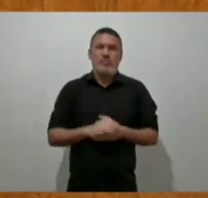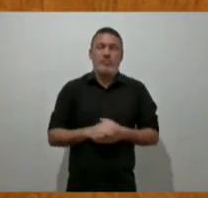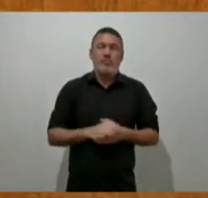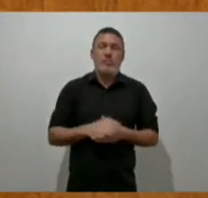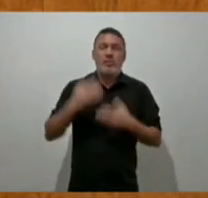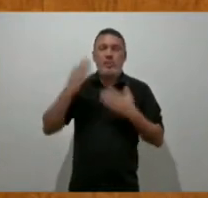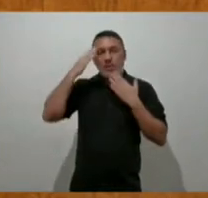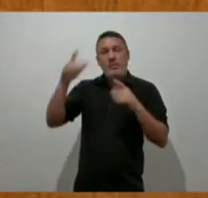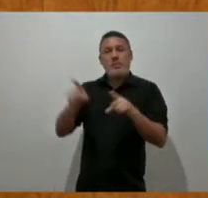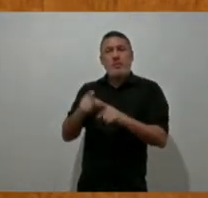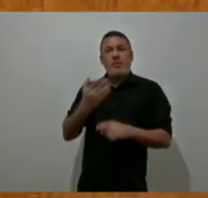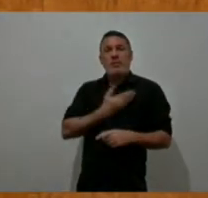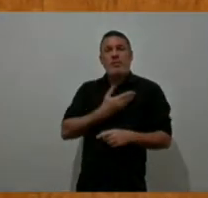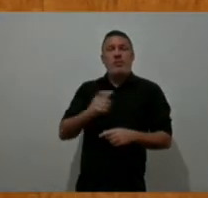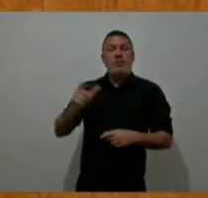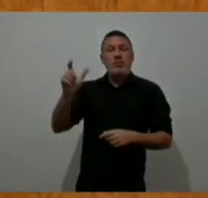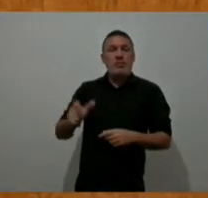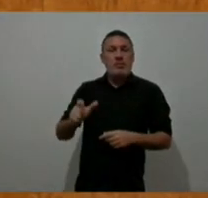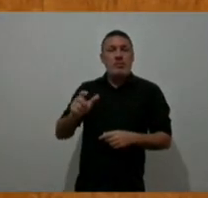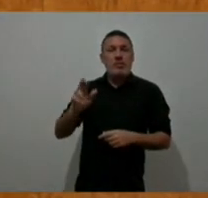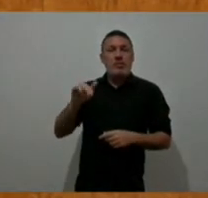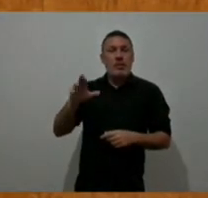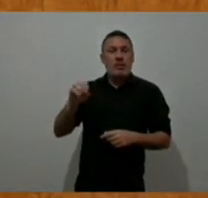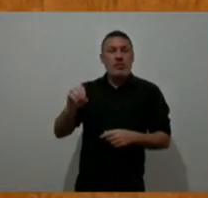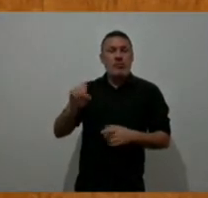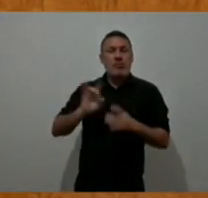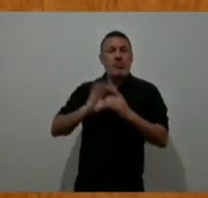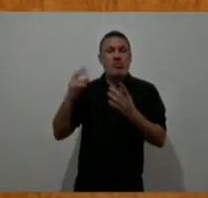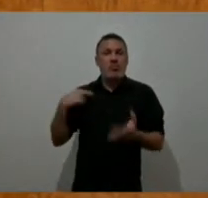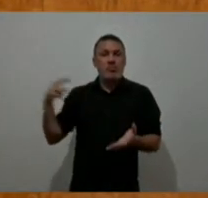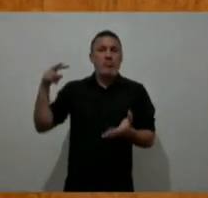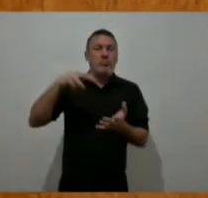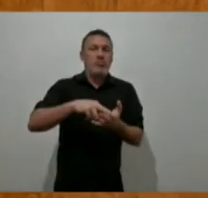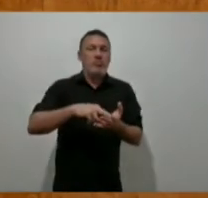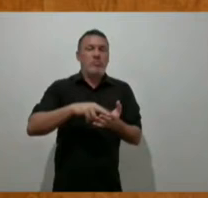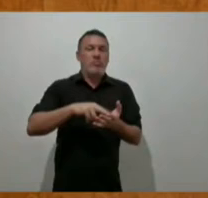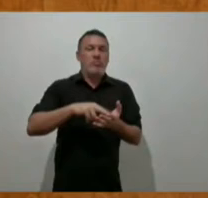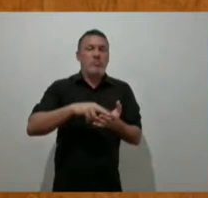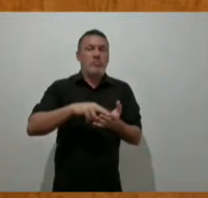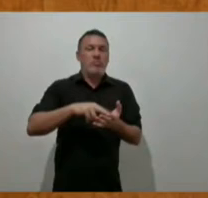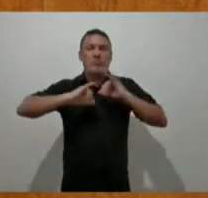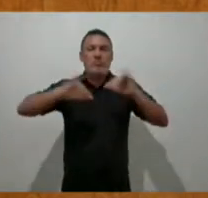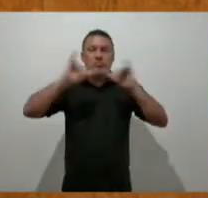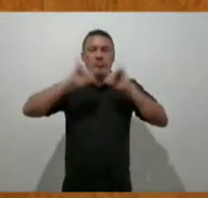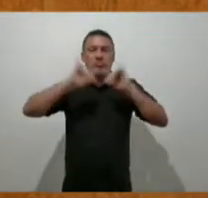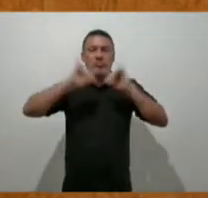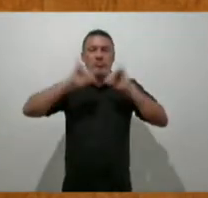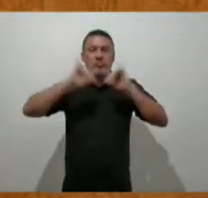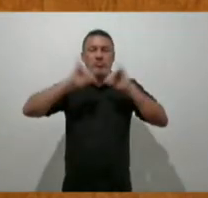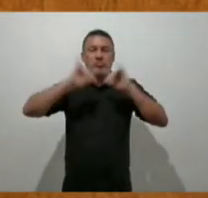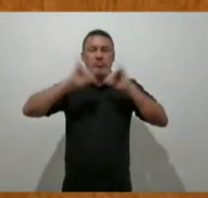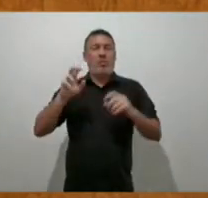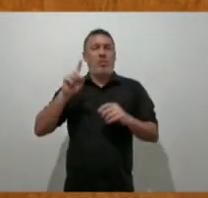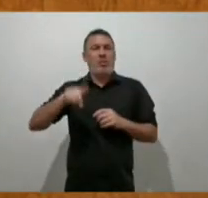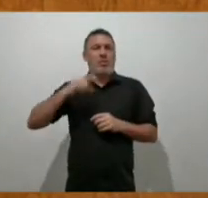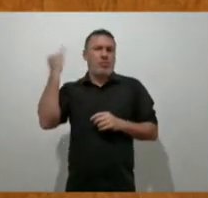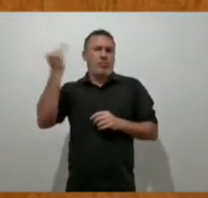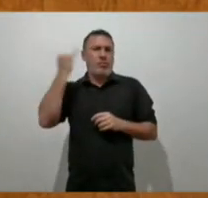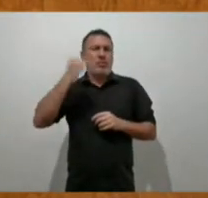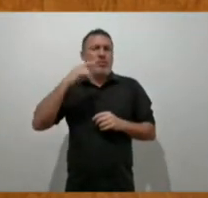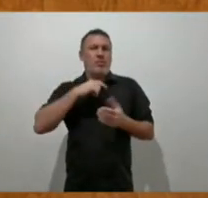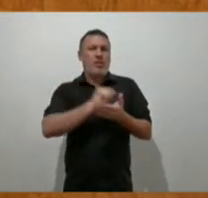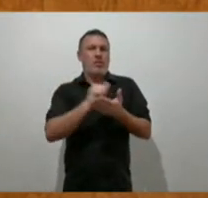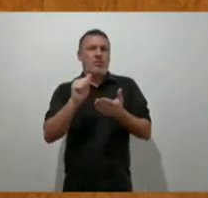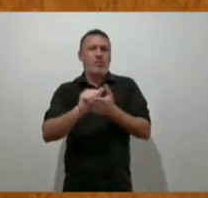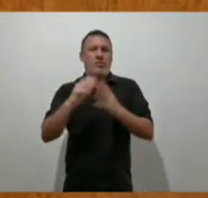Frizeira por nos dar a honra de conduzir nosso evento em torno de uma temática tão importante na agenda de todas as lideranças globais, que é